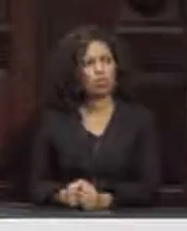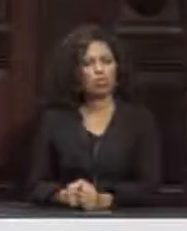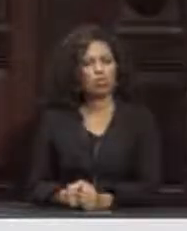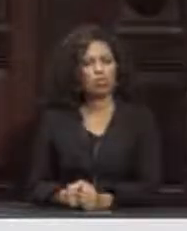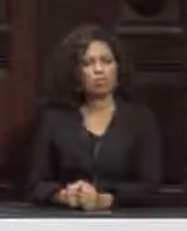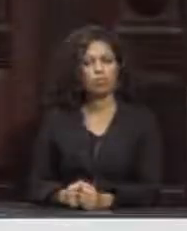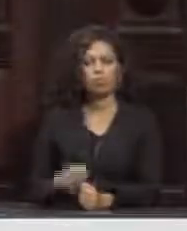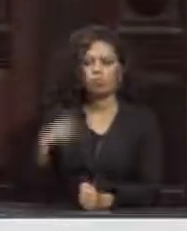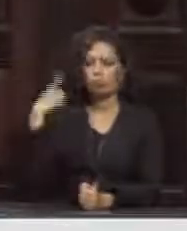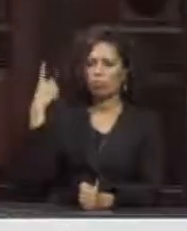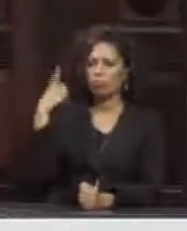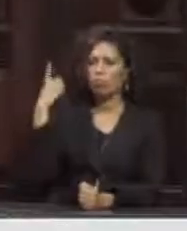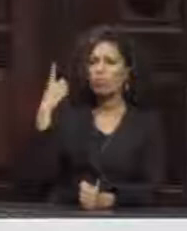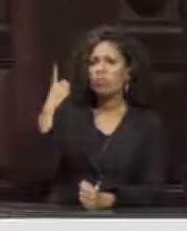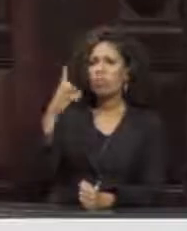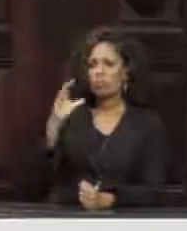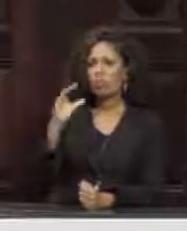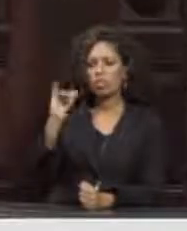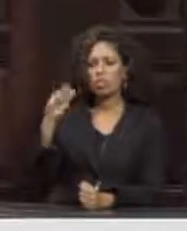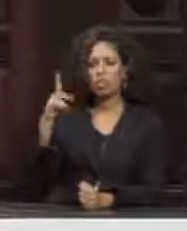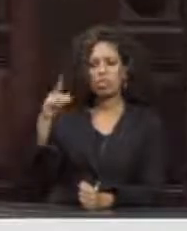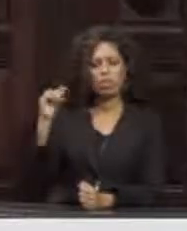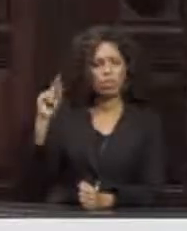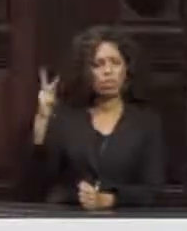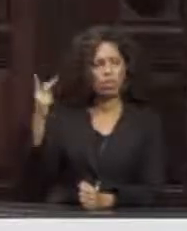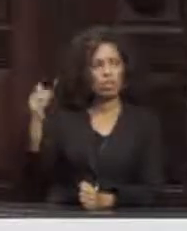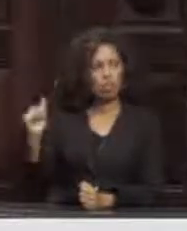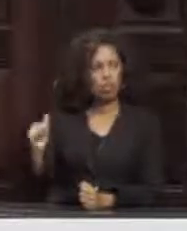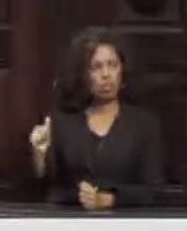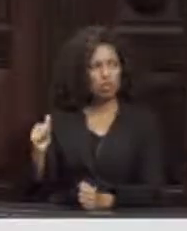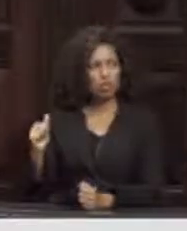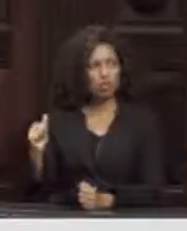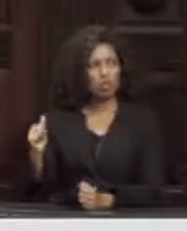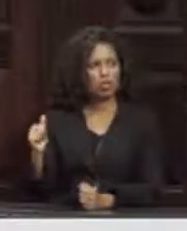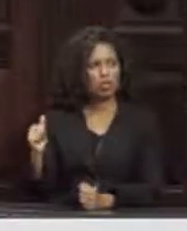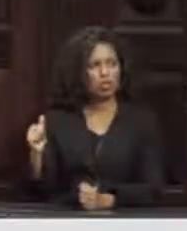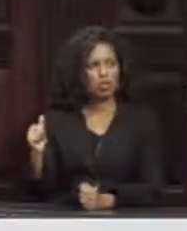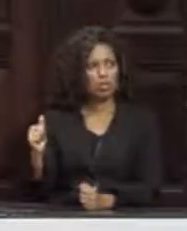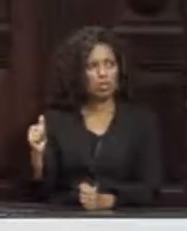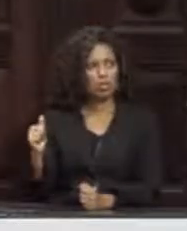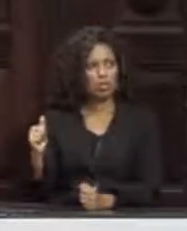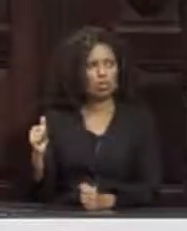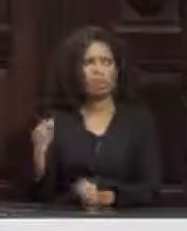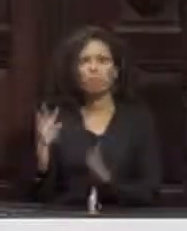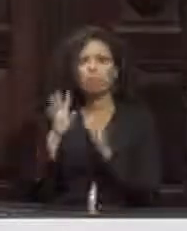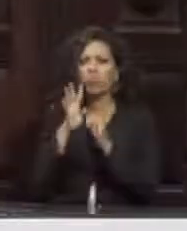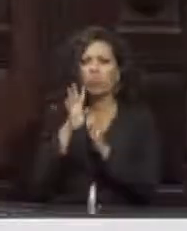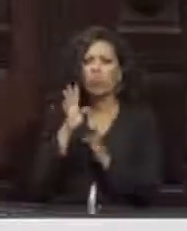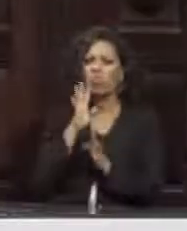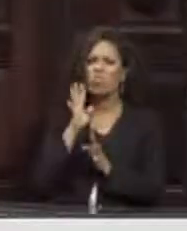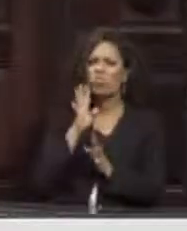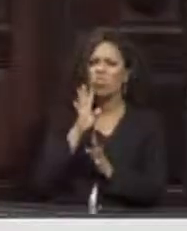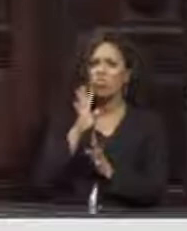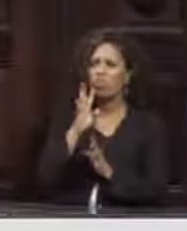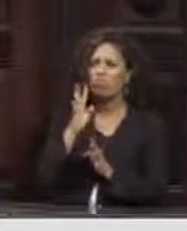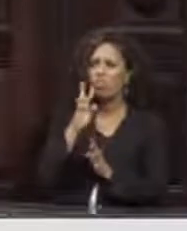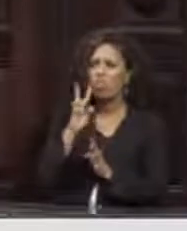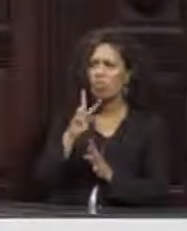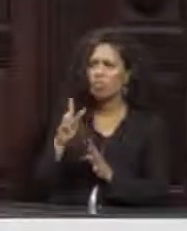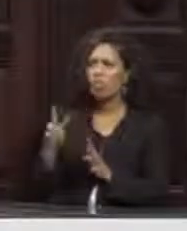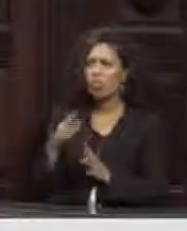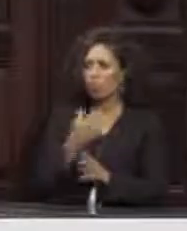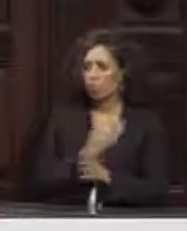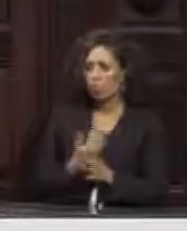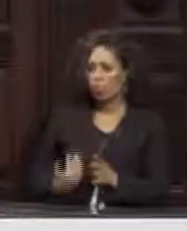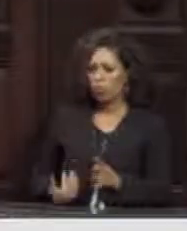Campos, numa fase da administração estadual,